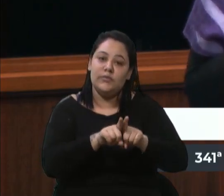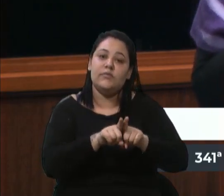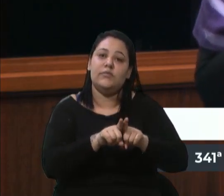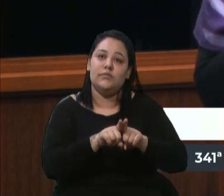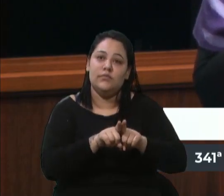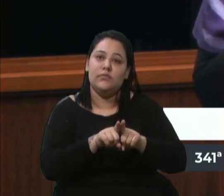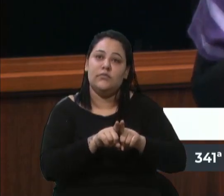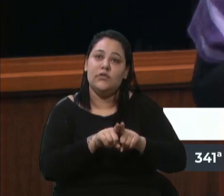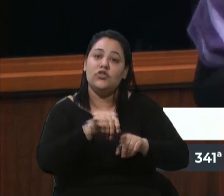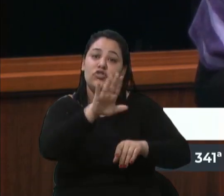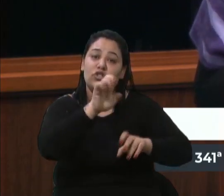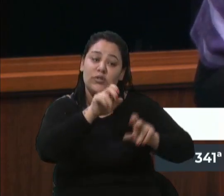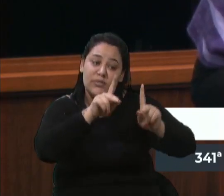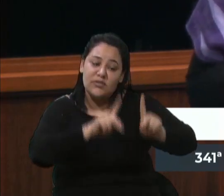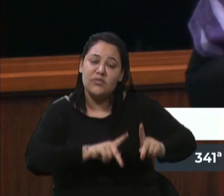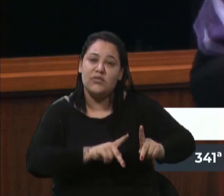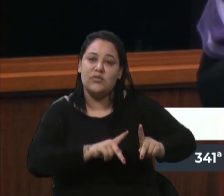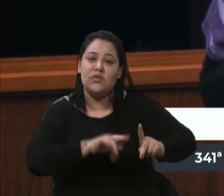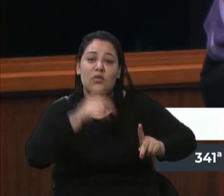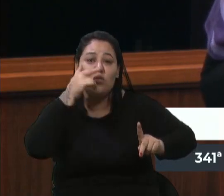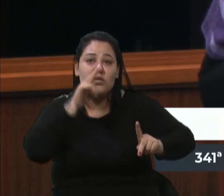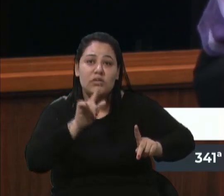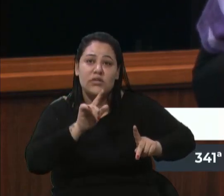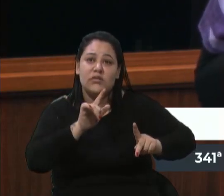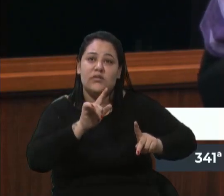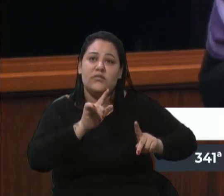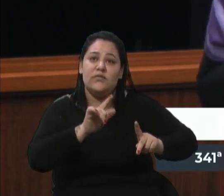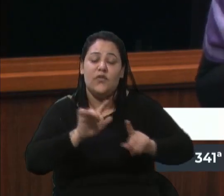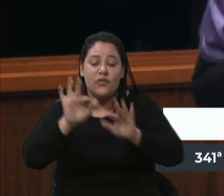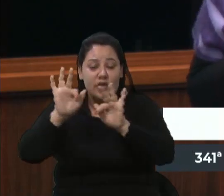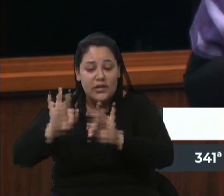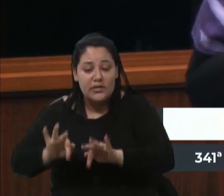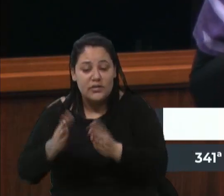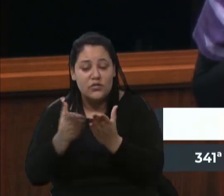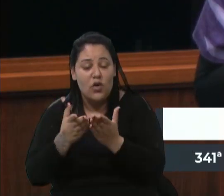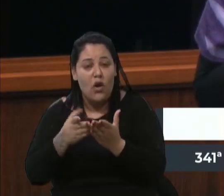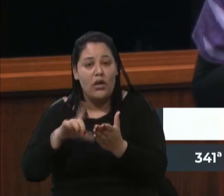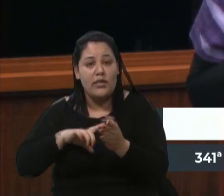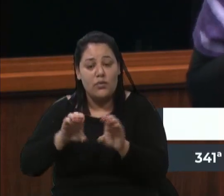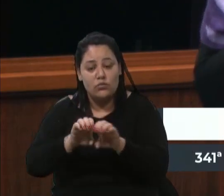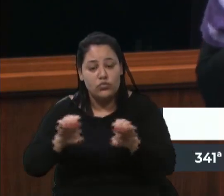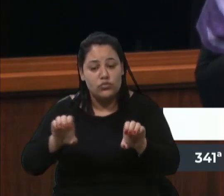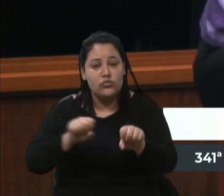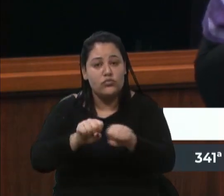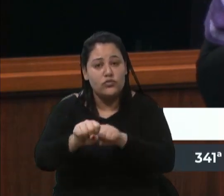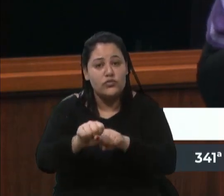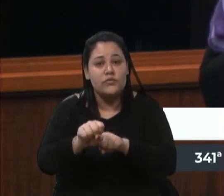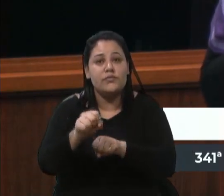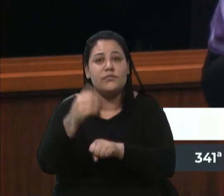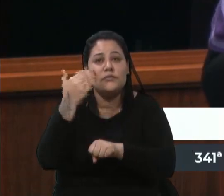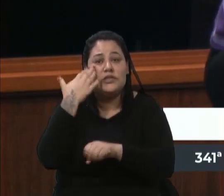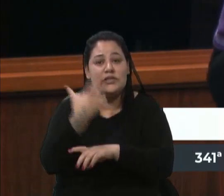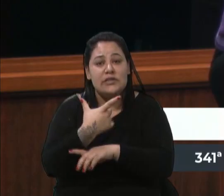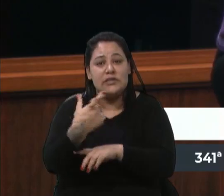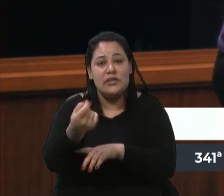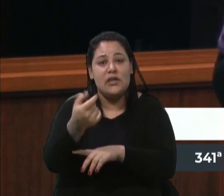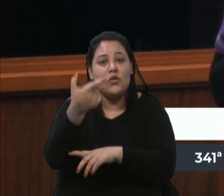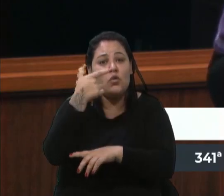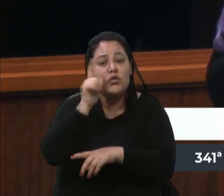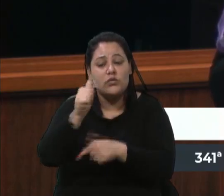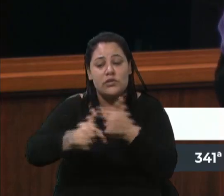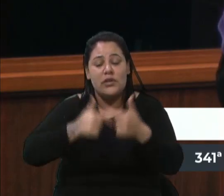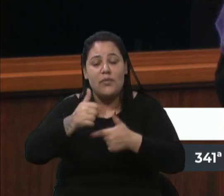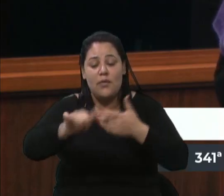que consigam se formar, ter um diploma e, quiçá, melhorar muito a sua